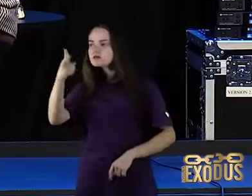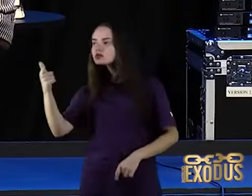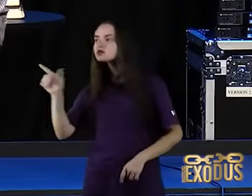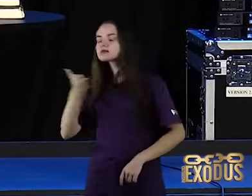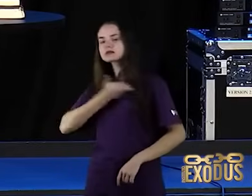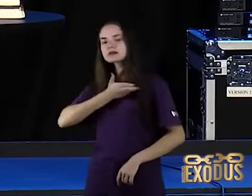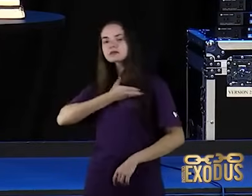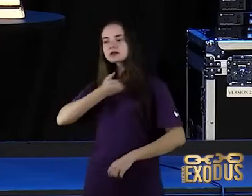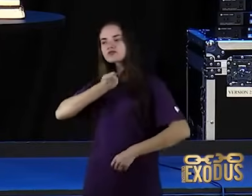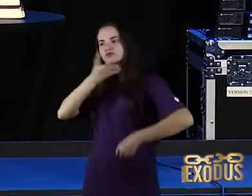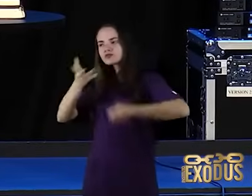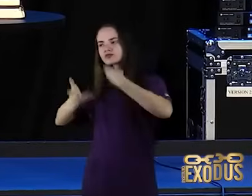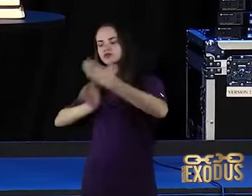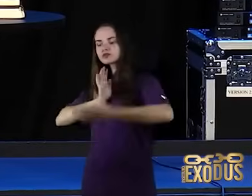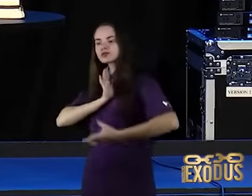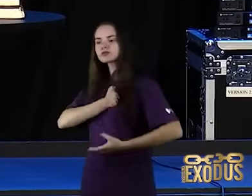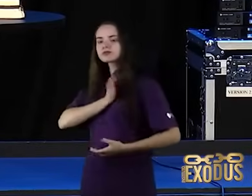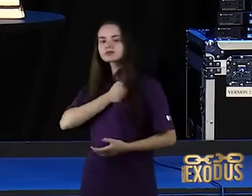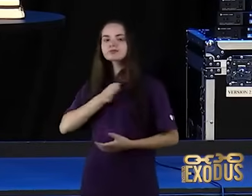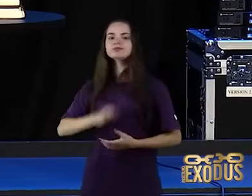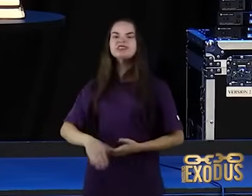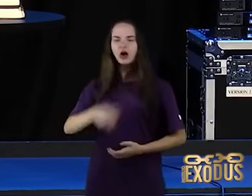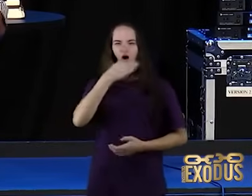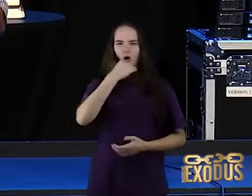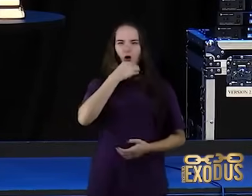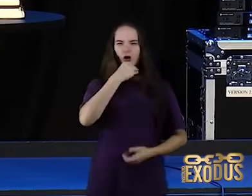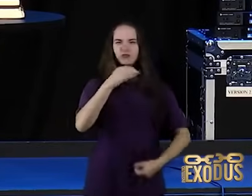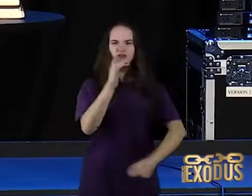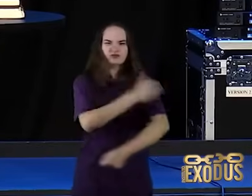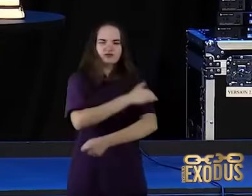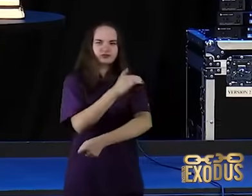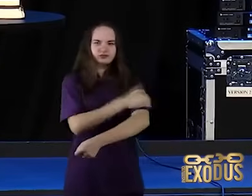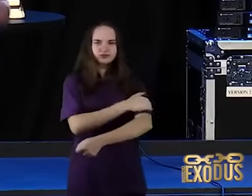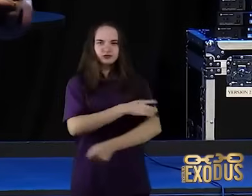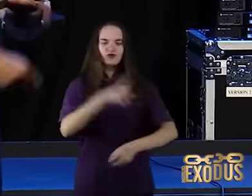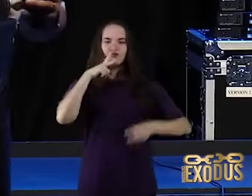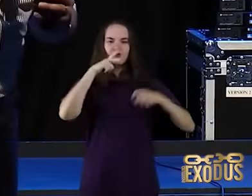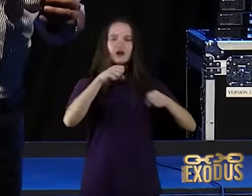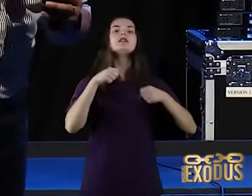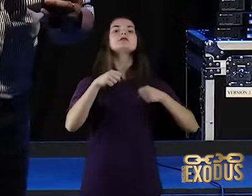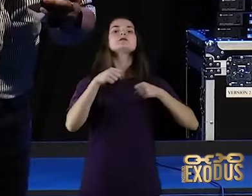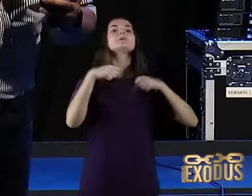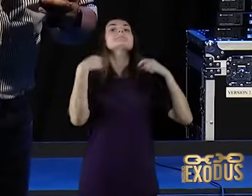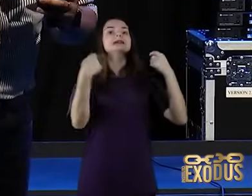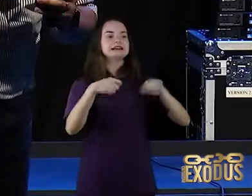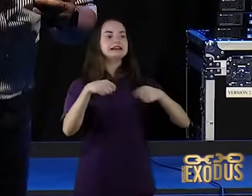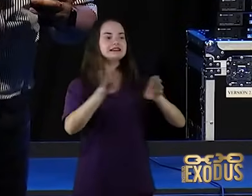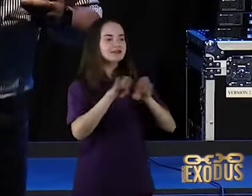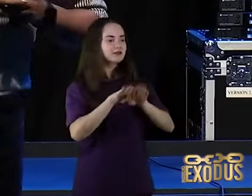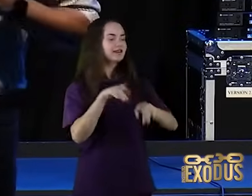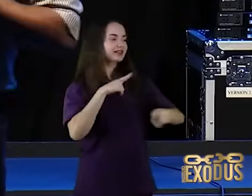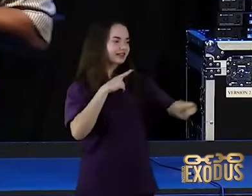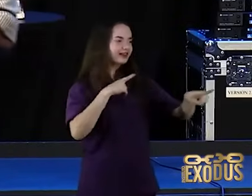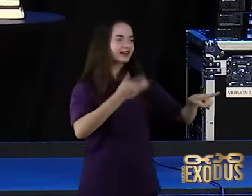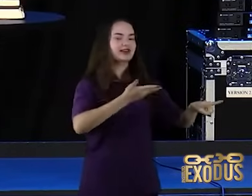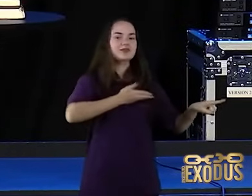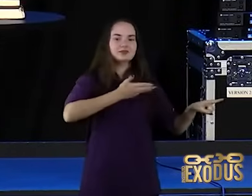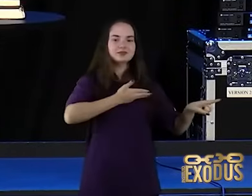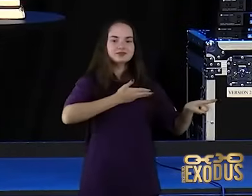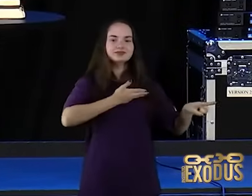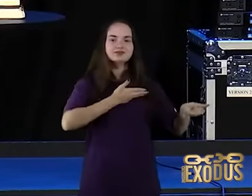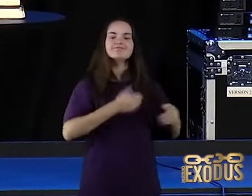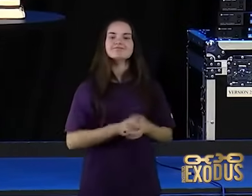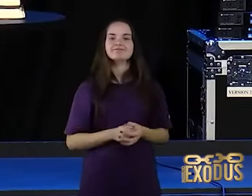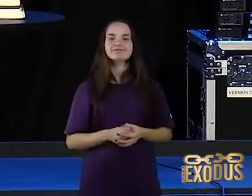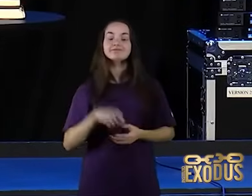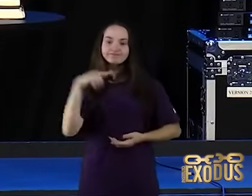você sabia que homem brab violento Ah ele precisa de amigo sabia disso Você sabia que a gente